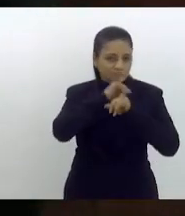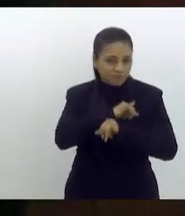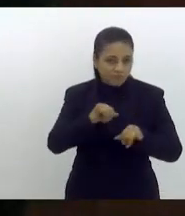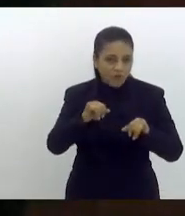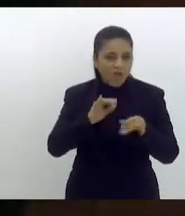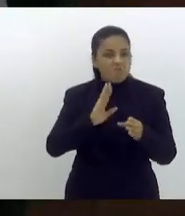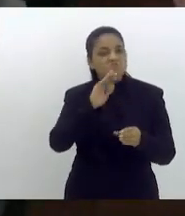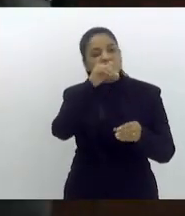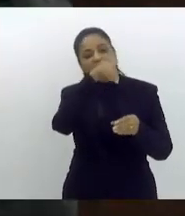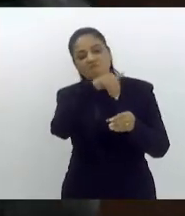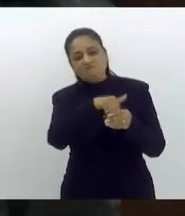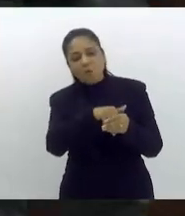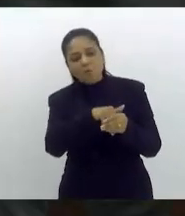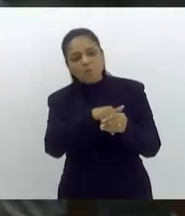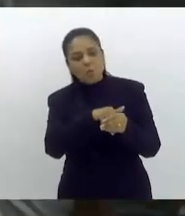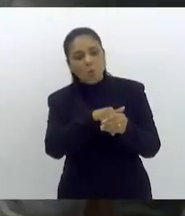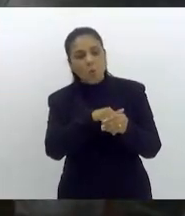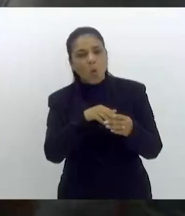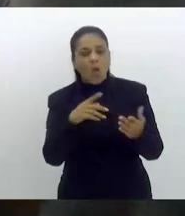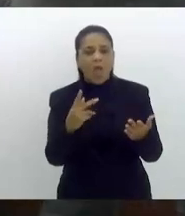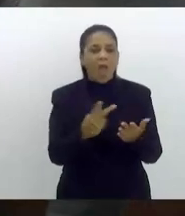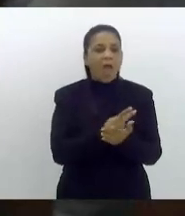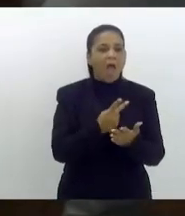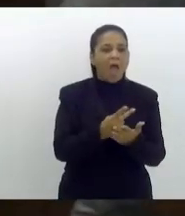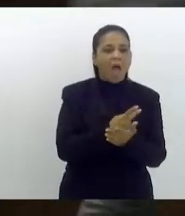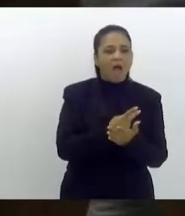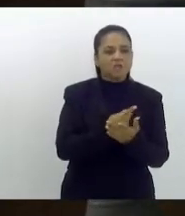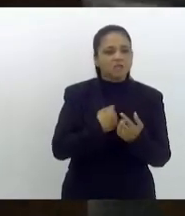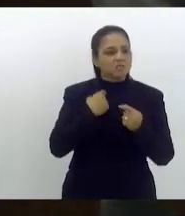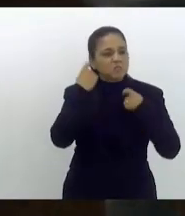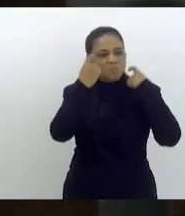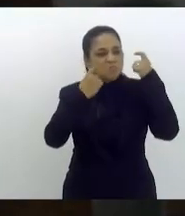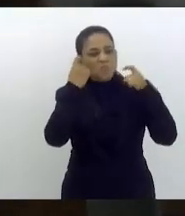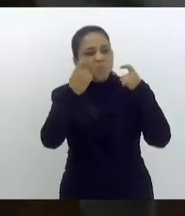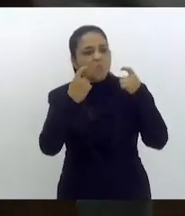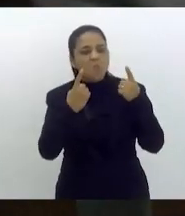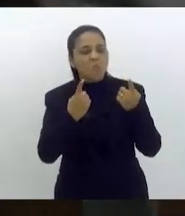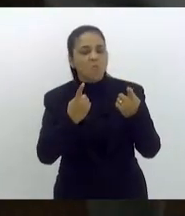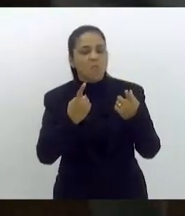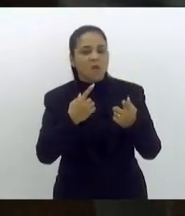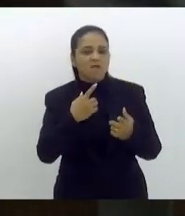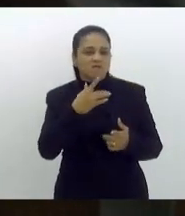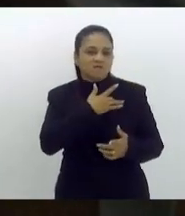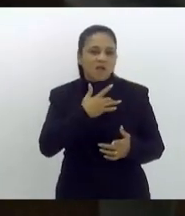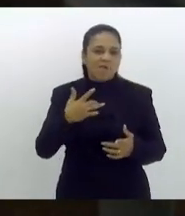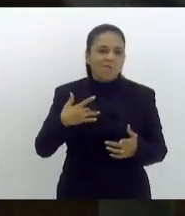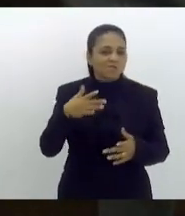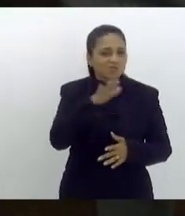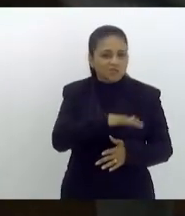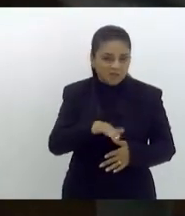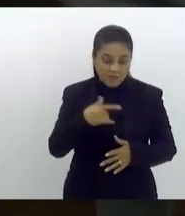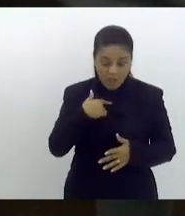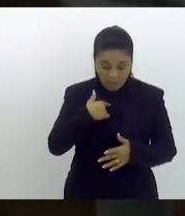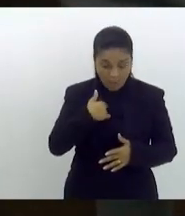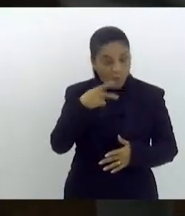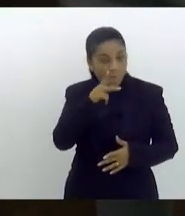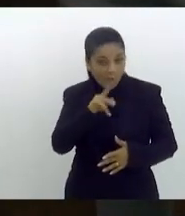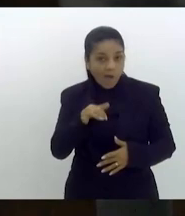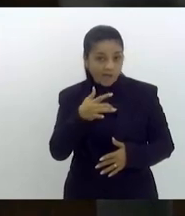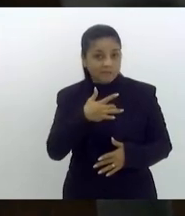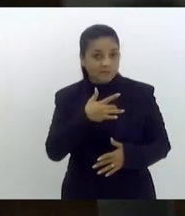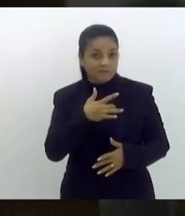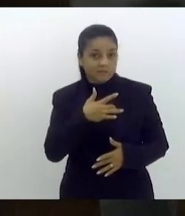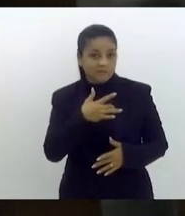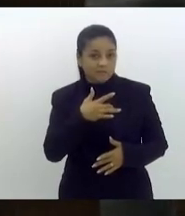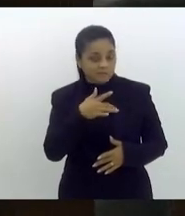votaram votaram errado e não se preocupam com a saúde das crianças não eu sou pai de uma criança e se algum e